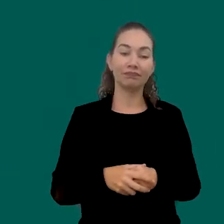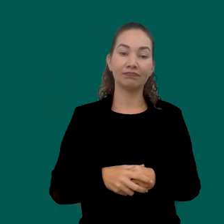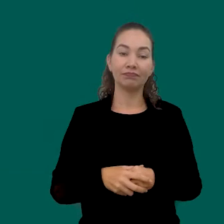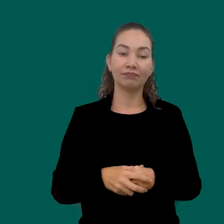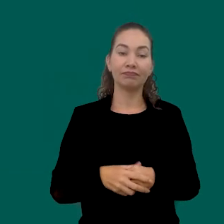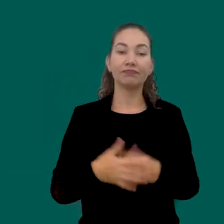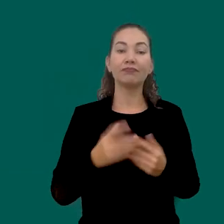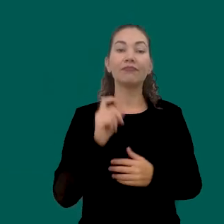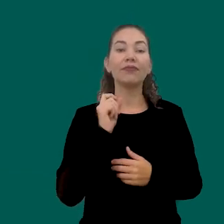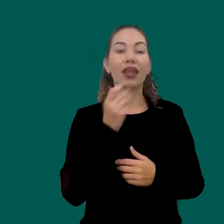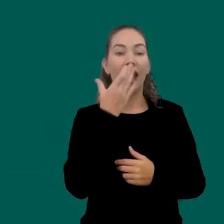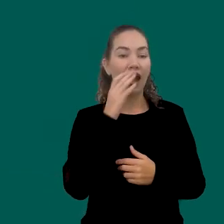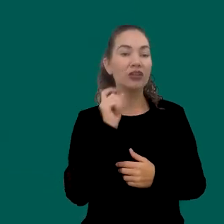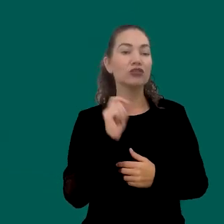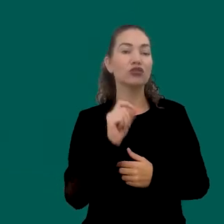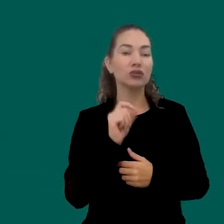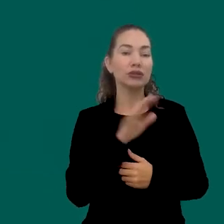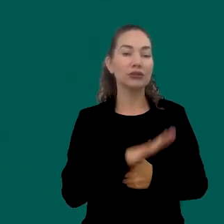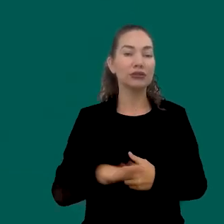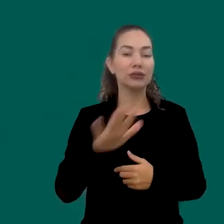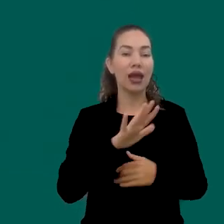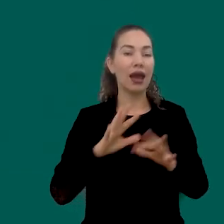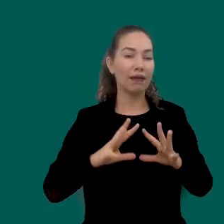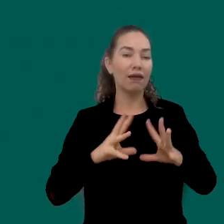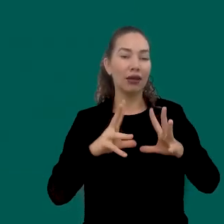Isso aparece, eu acho que isso no segmento todo